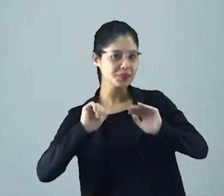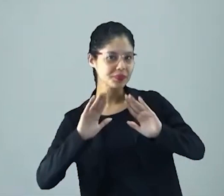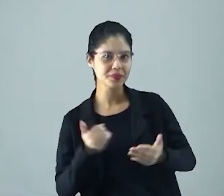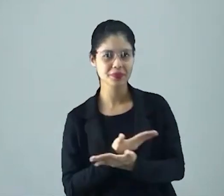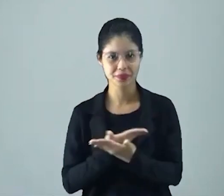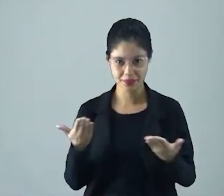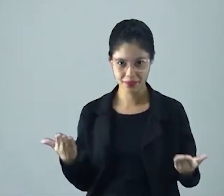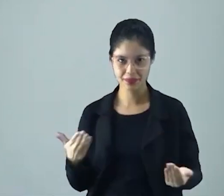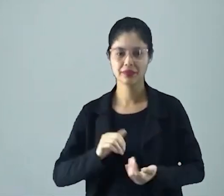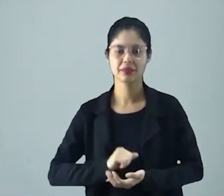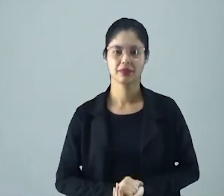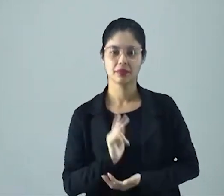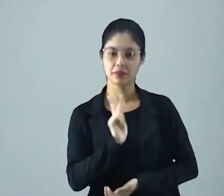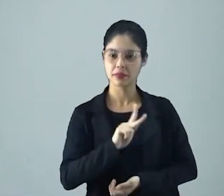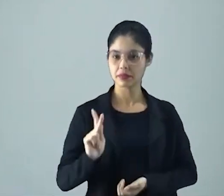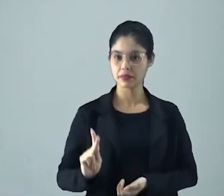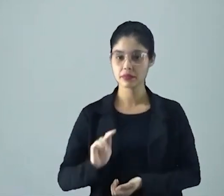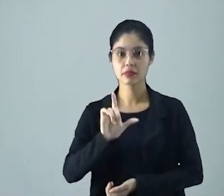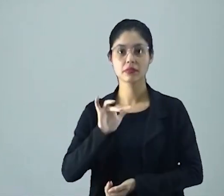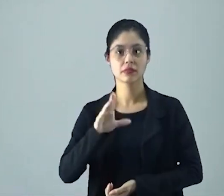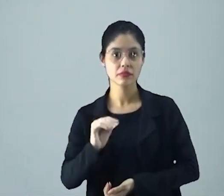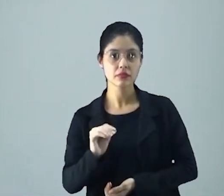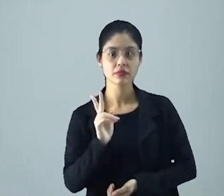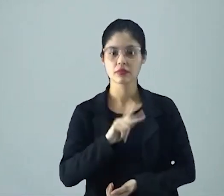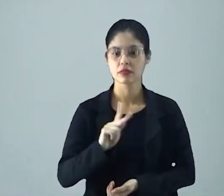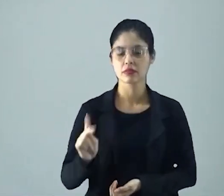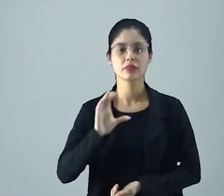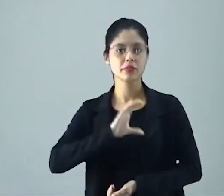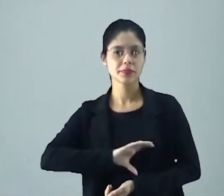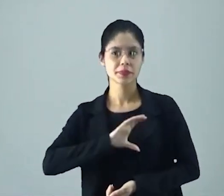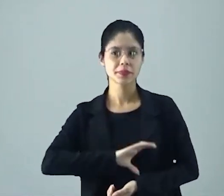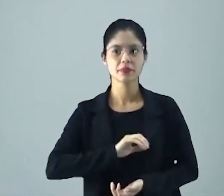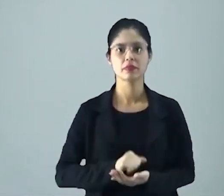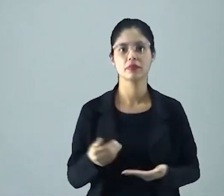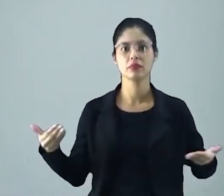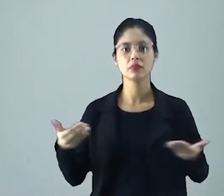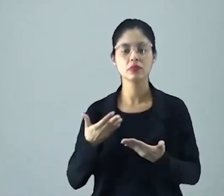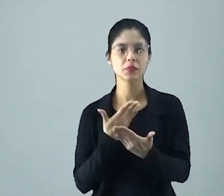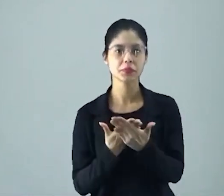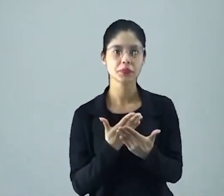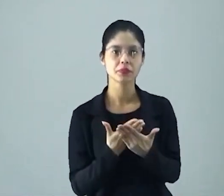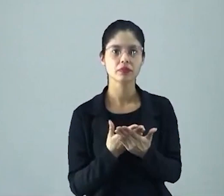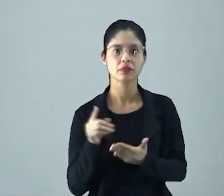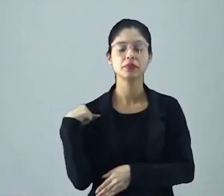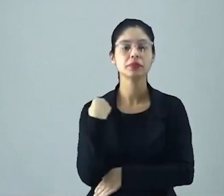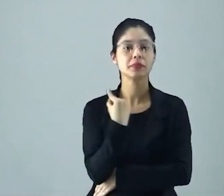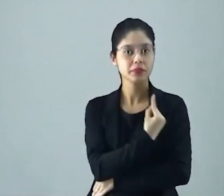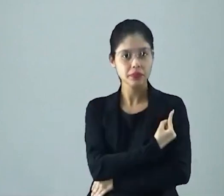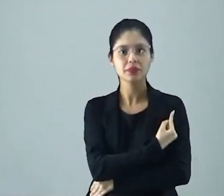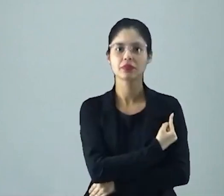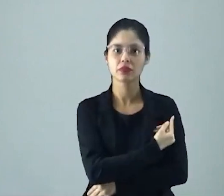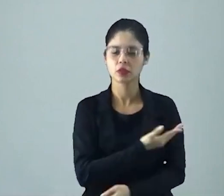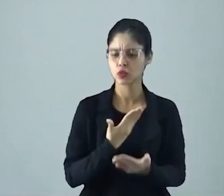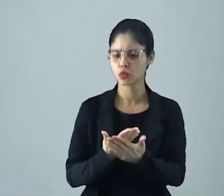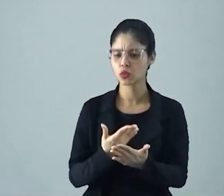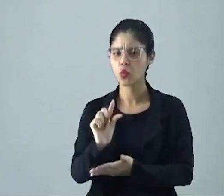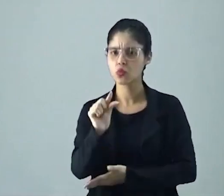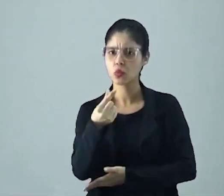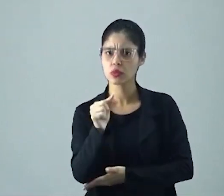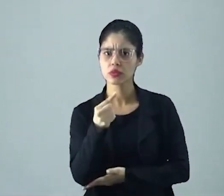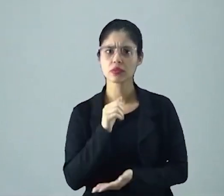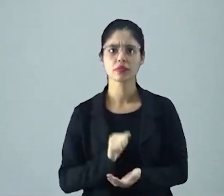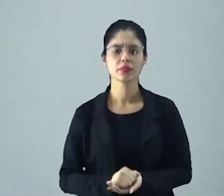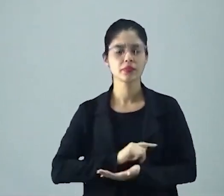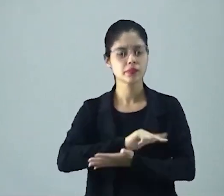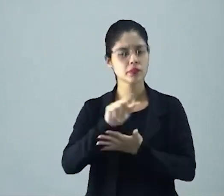Olá pessoal, eu sou o professor Luciano de Língua Portuguesa e na aula de hoje nós vamos estudar um pouco sobre